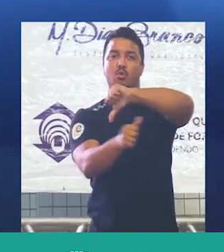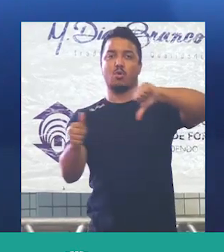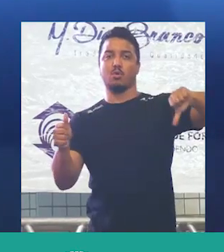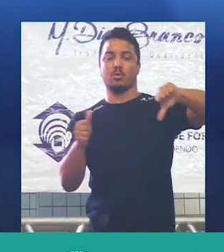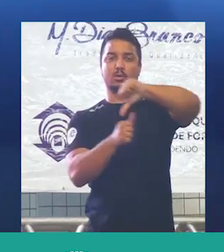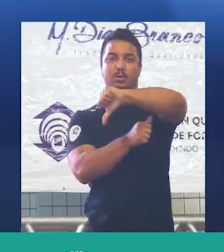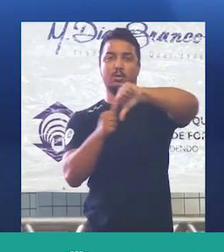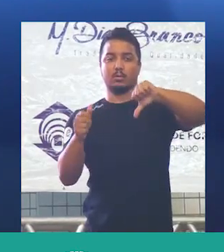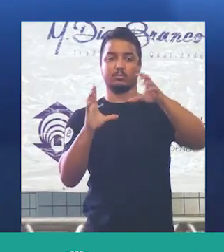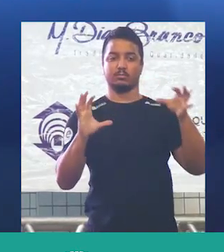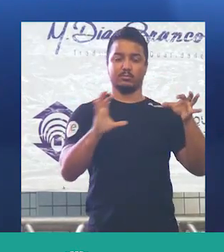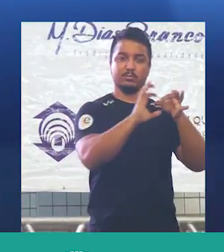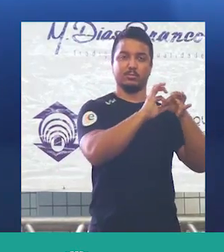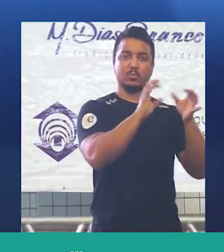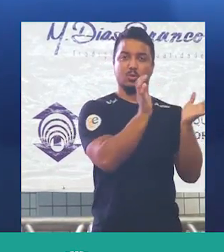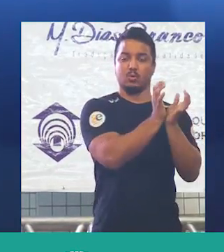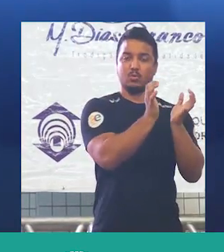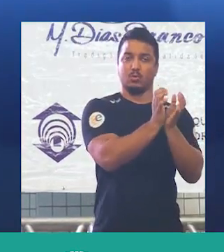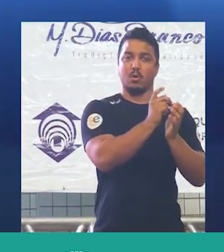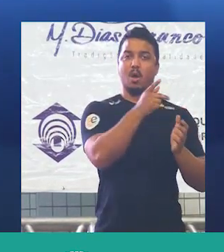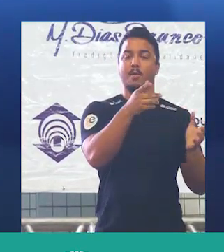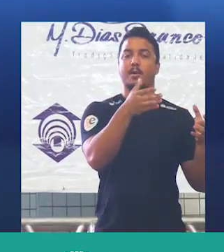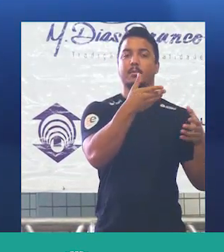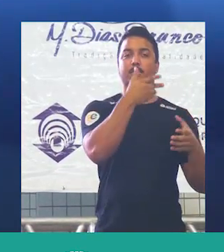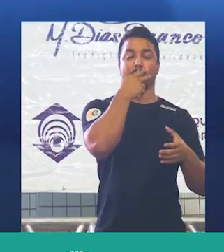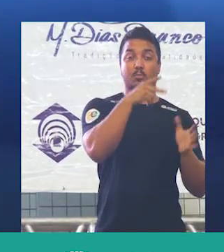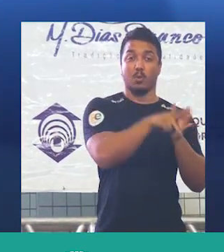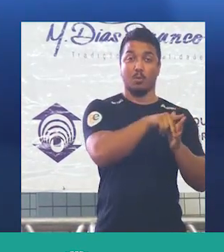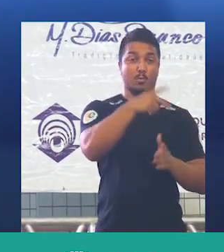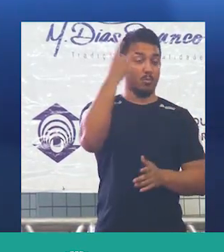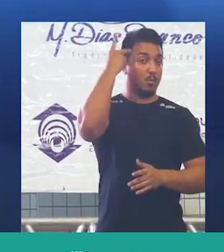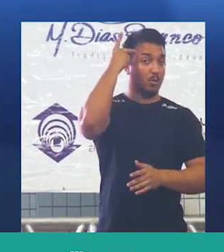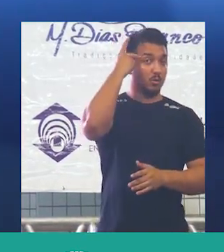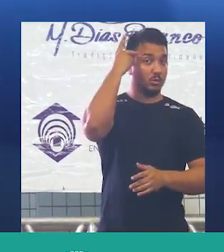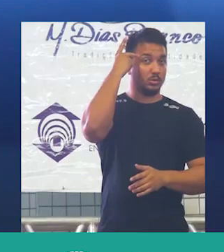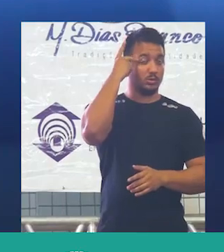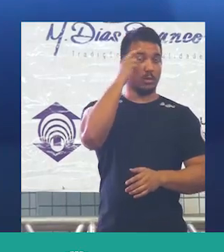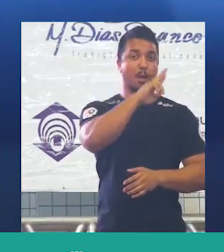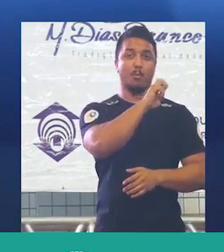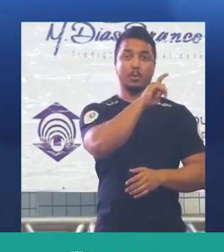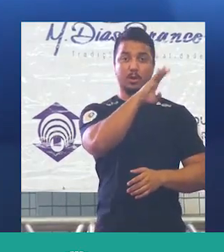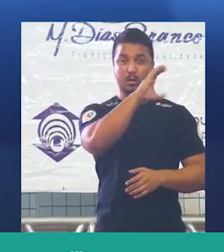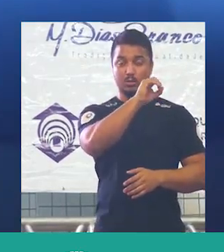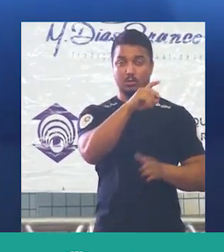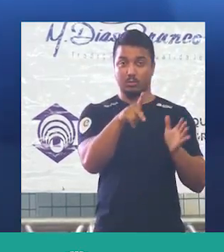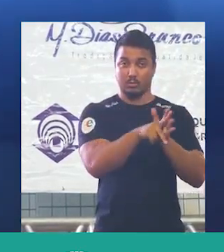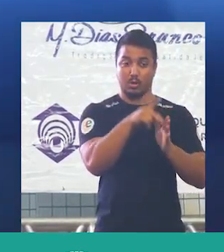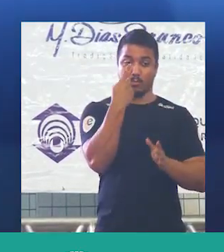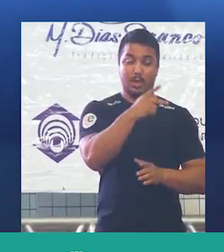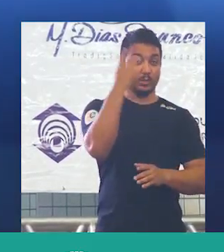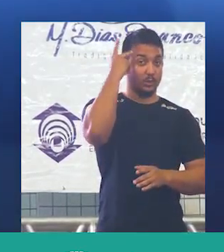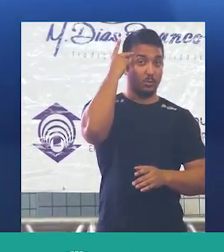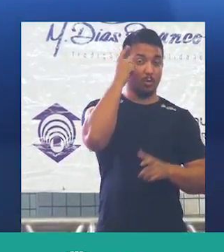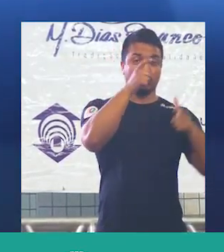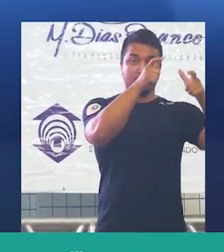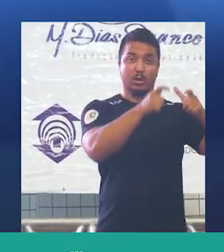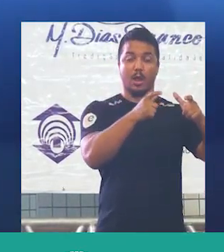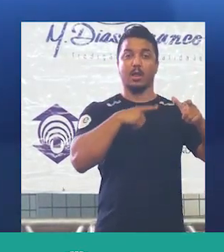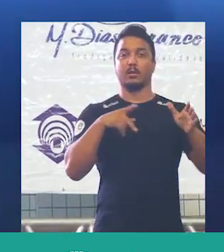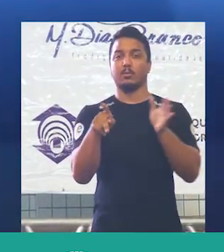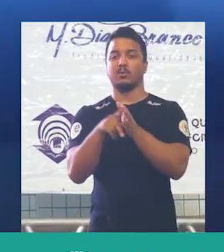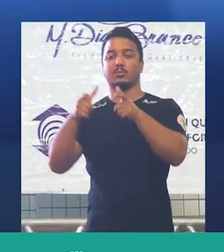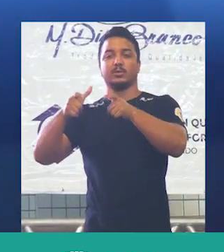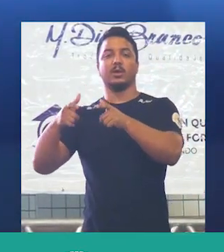através de uma aliança entre o Partido Republicano Paulista, que representava as oligarquias paulistas, e o